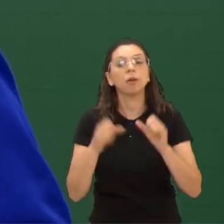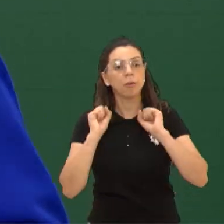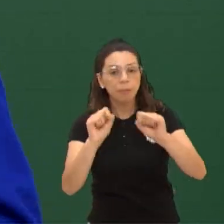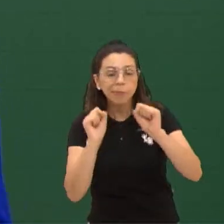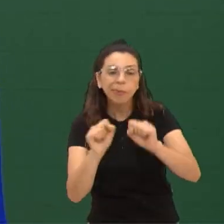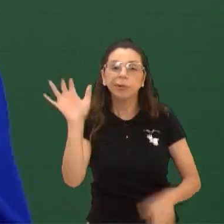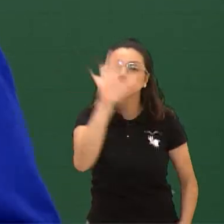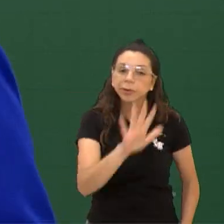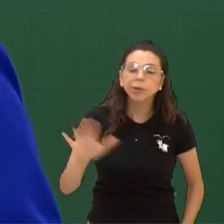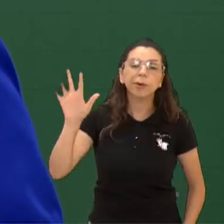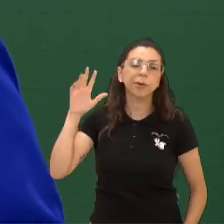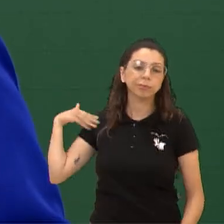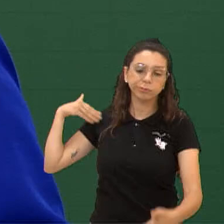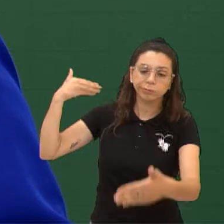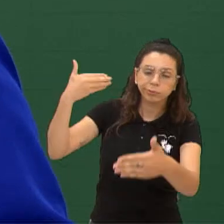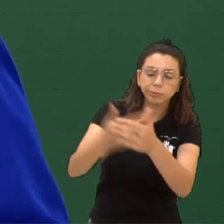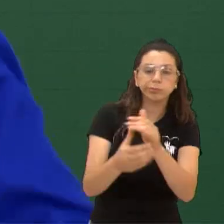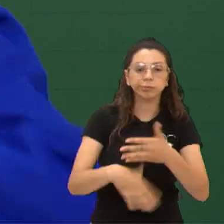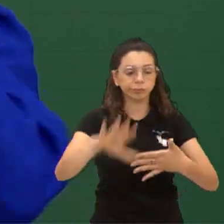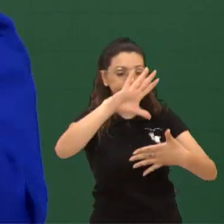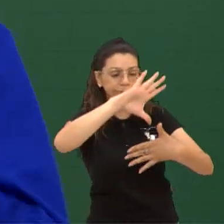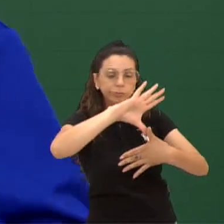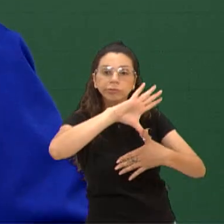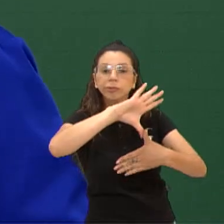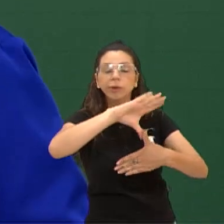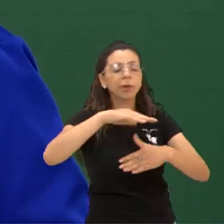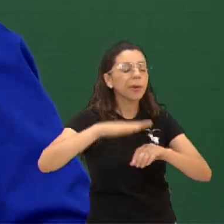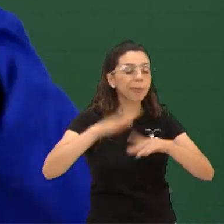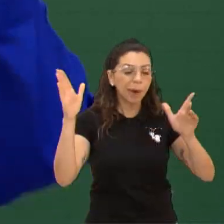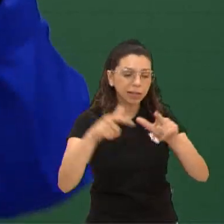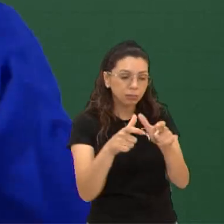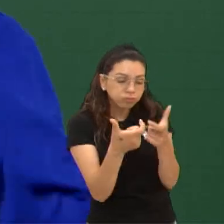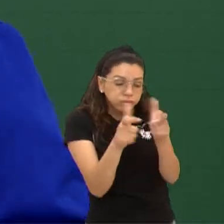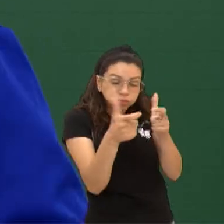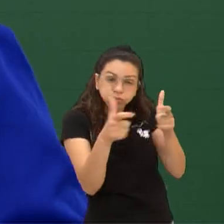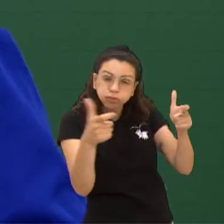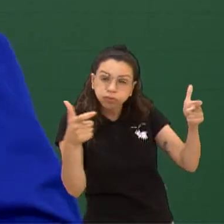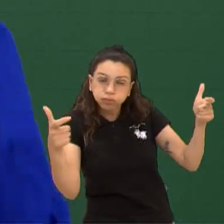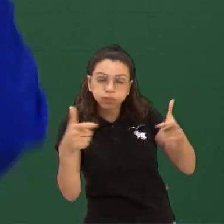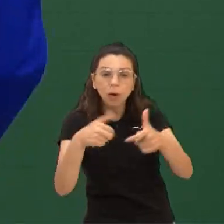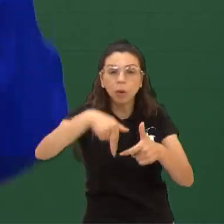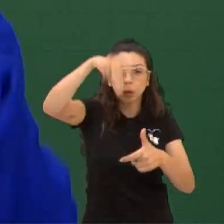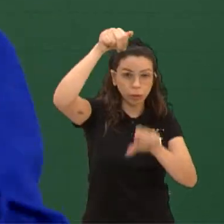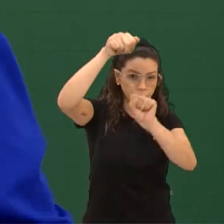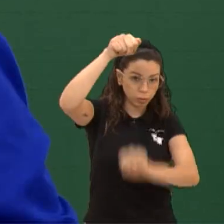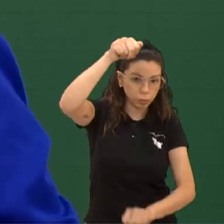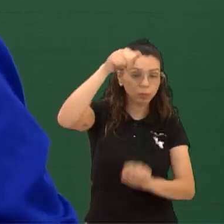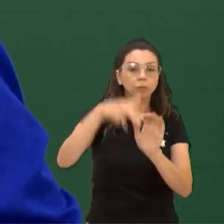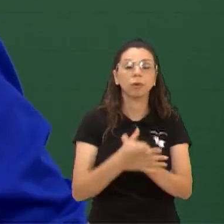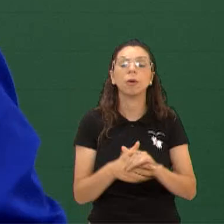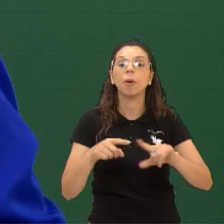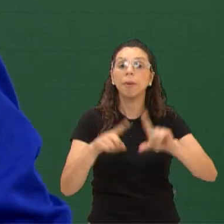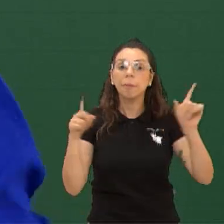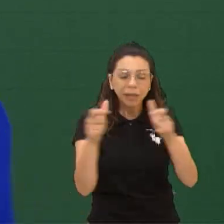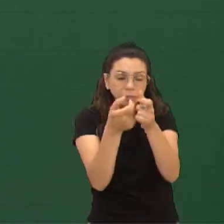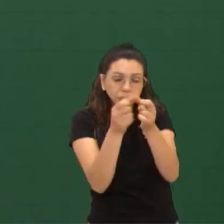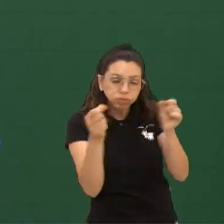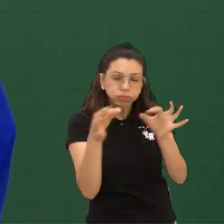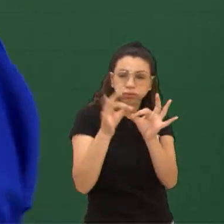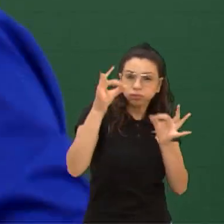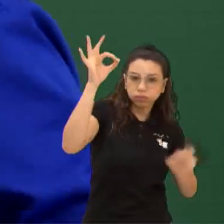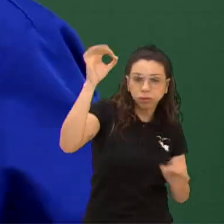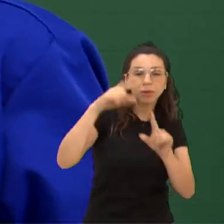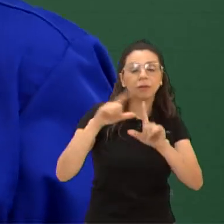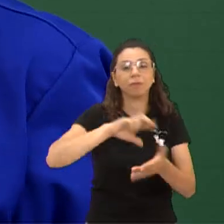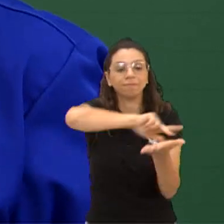abordagem geral, destacando que o continente americano é o mais extenso em sentido norte e sul. Por essa extensão longínqua, nós